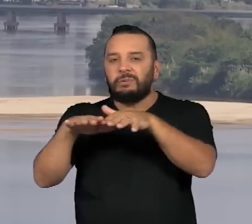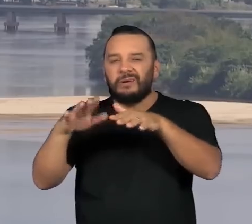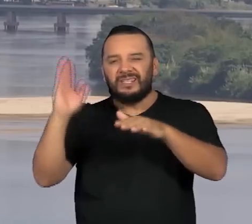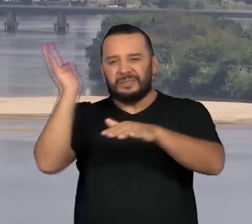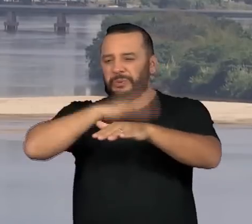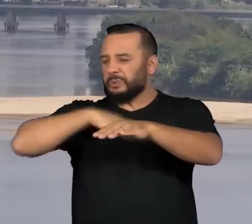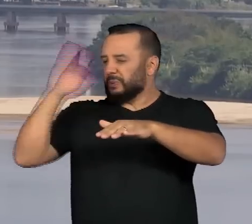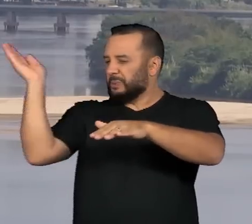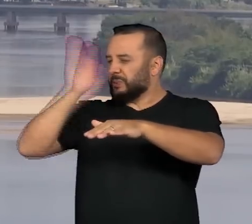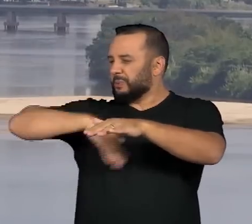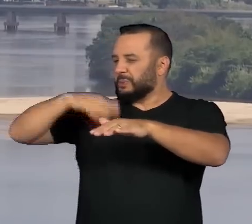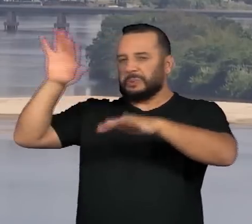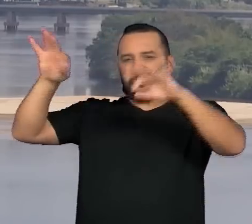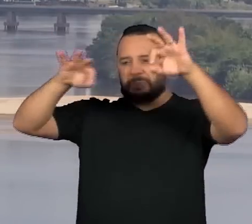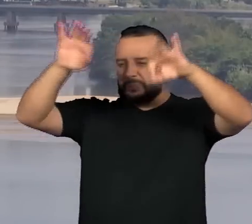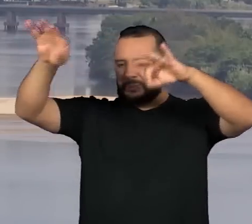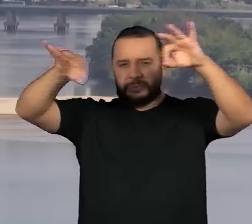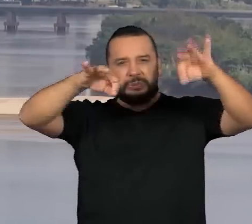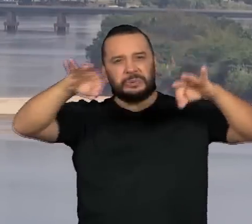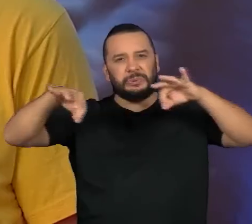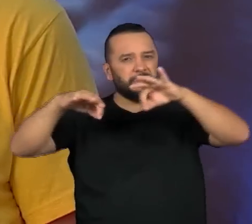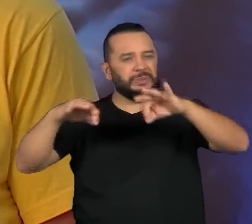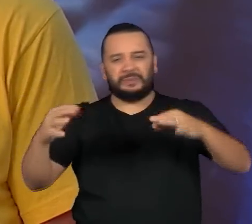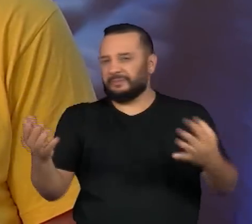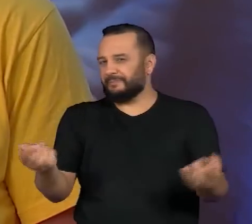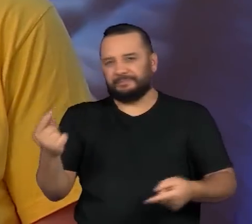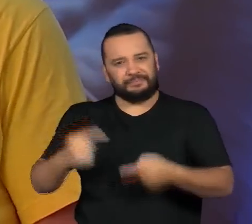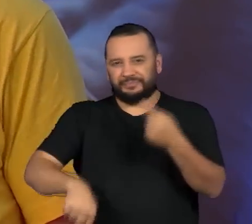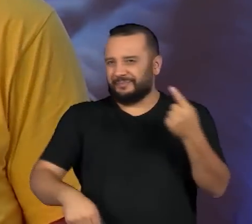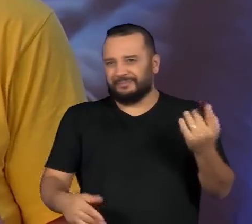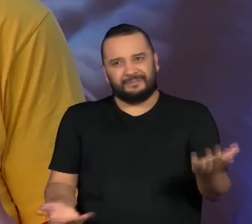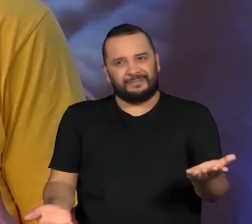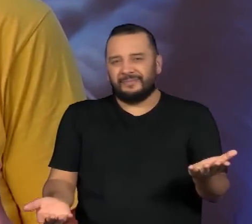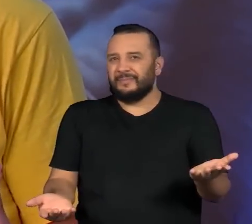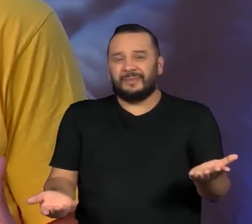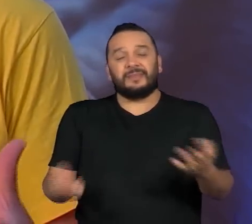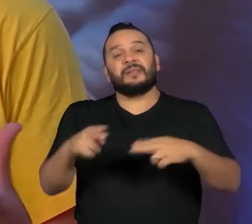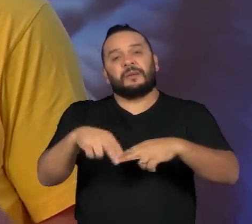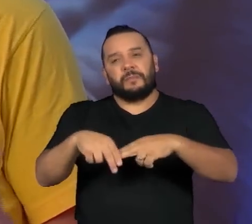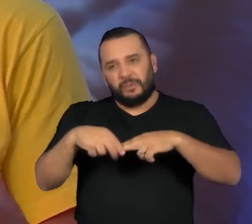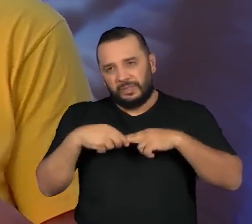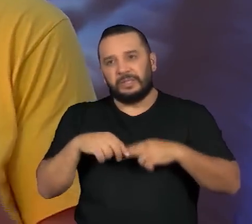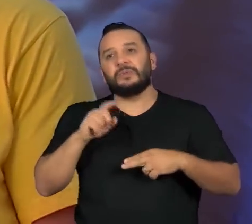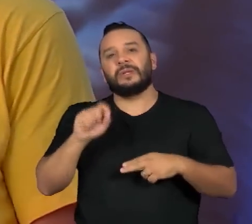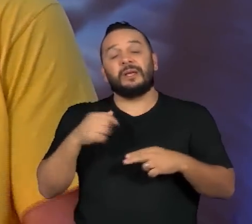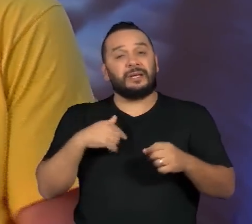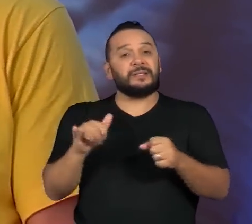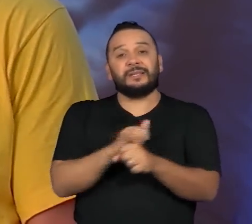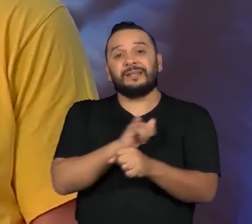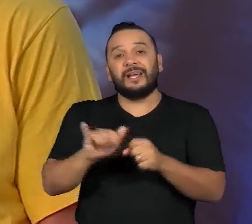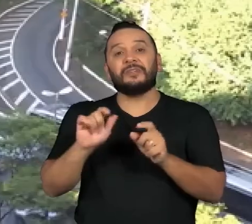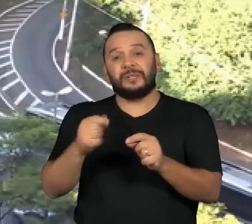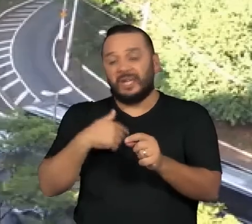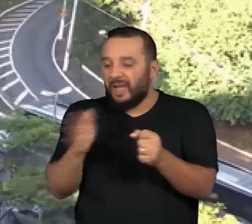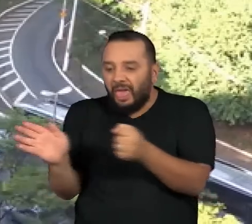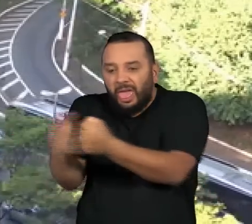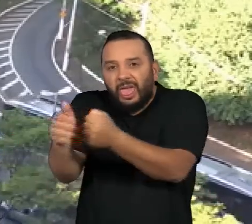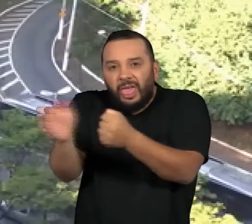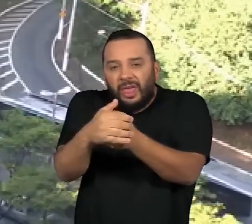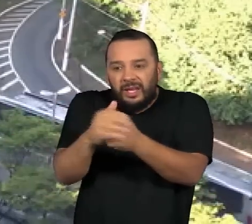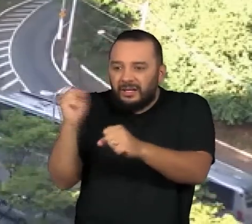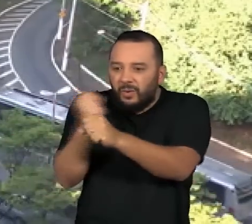E acabou tornando, portanto, o espaço urbano insalubre. E é diante desse cenário que uma das alternativas acaba sendo escondê-los,